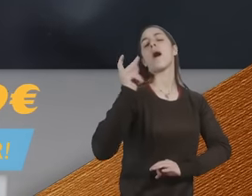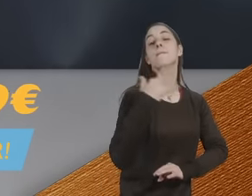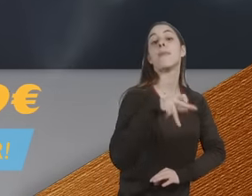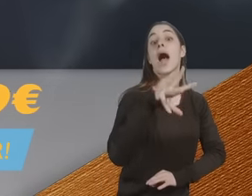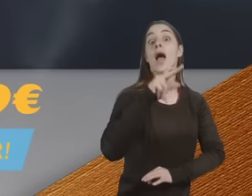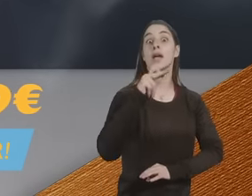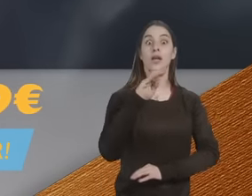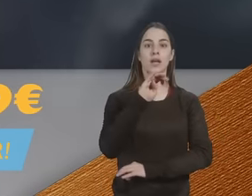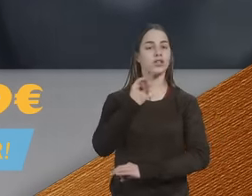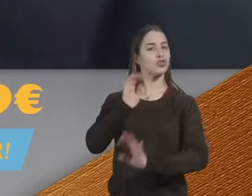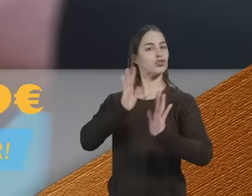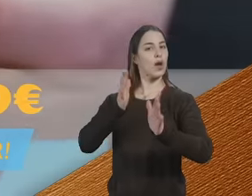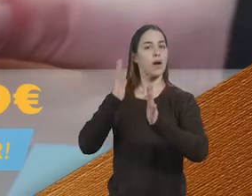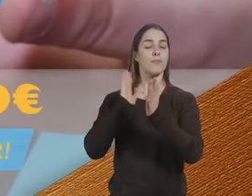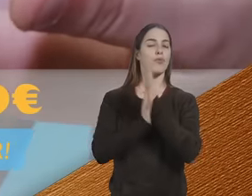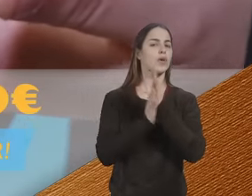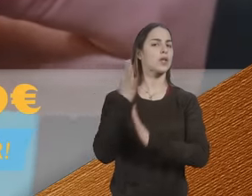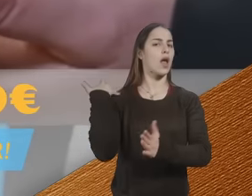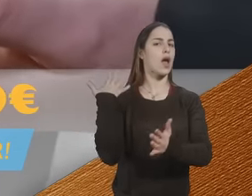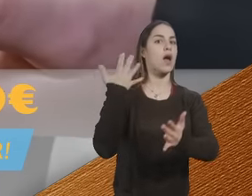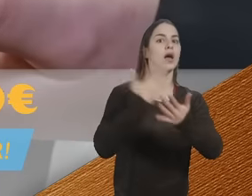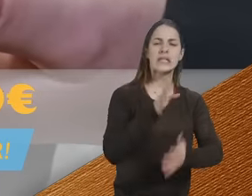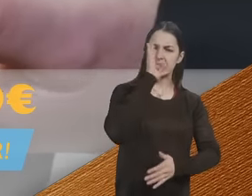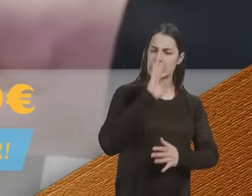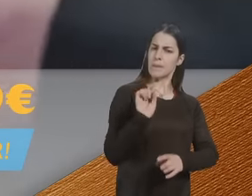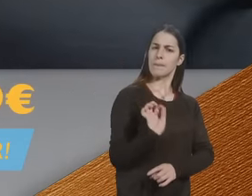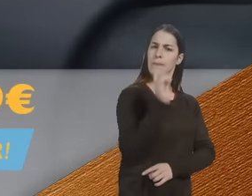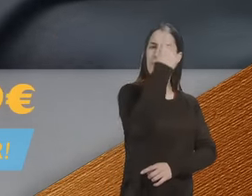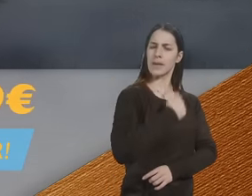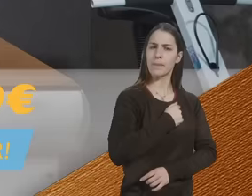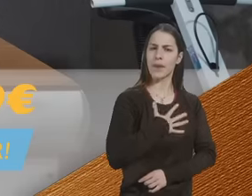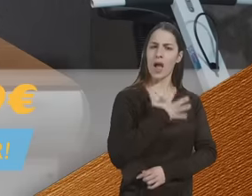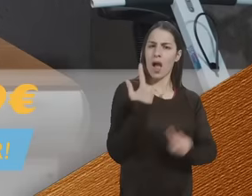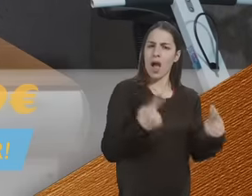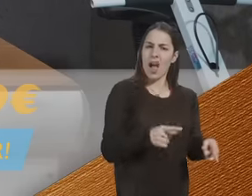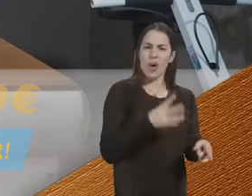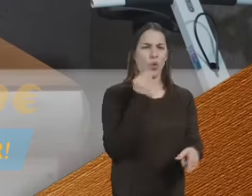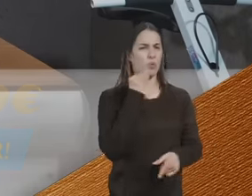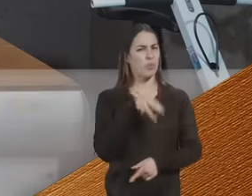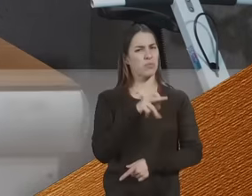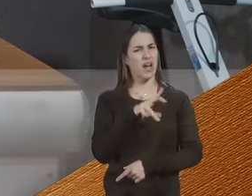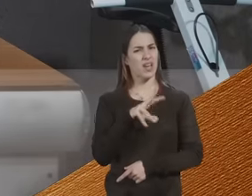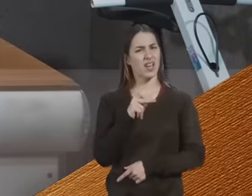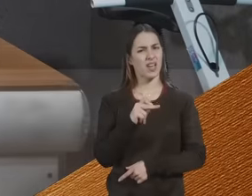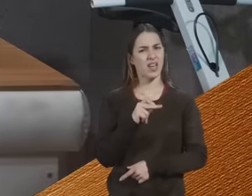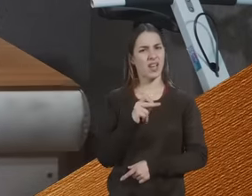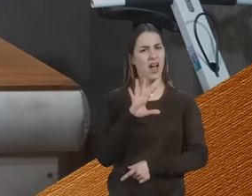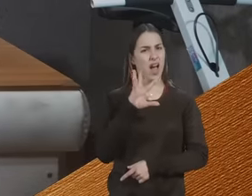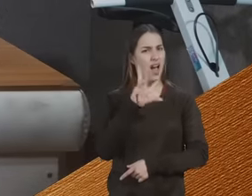Fascinante, mas Babigui. Mas se é a primeira empresa a extrair o produto, como é que os maias o fazem há milénios?